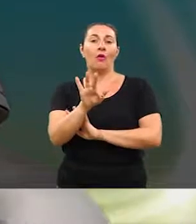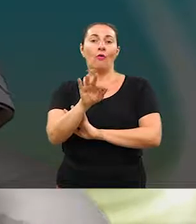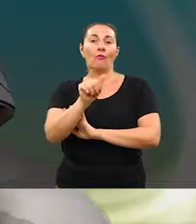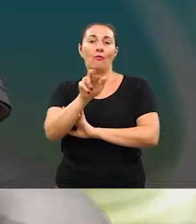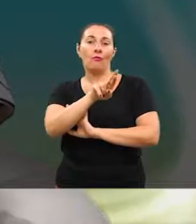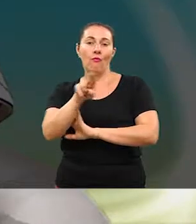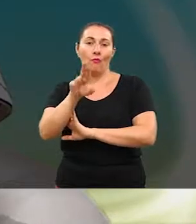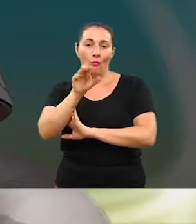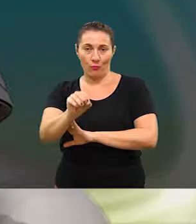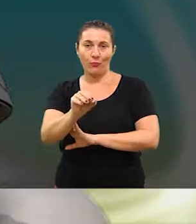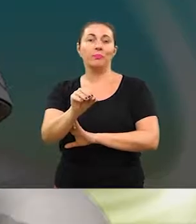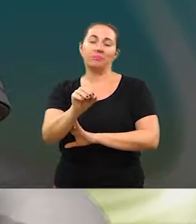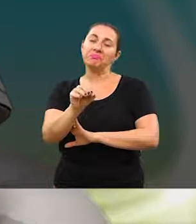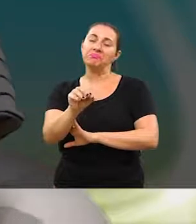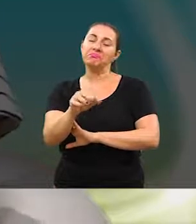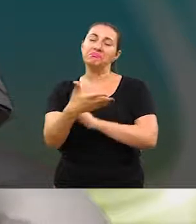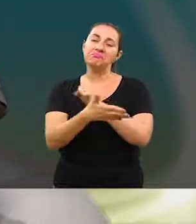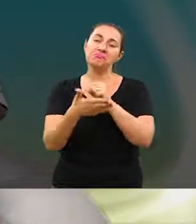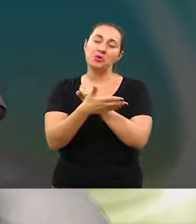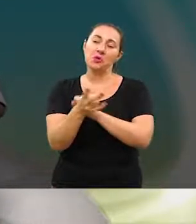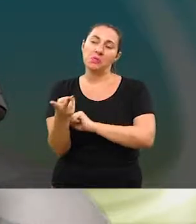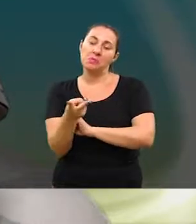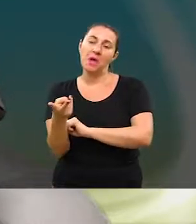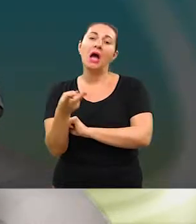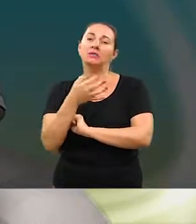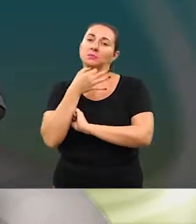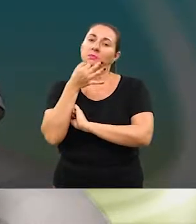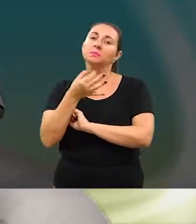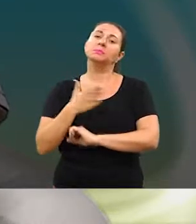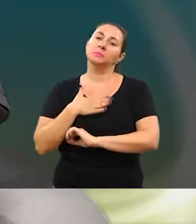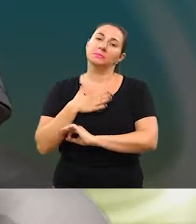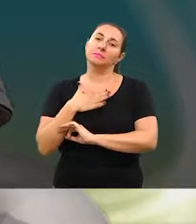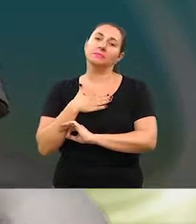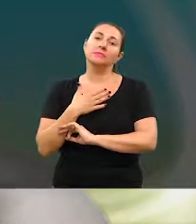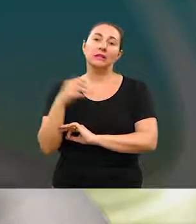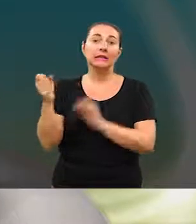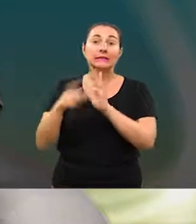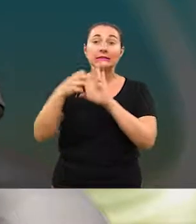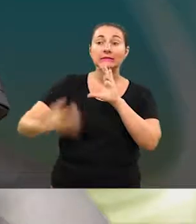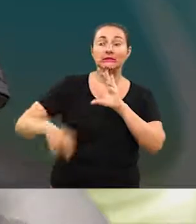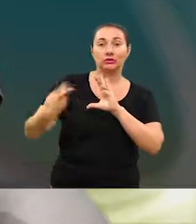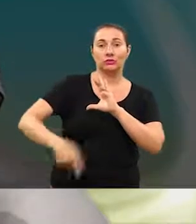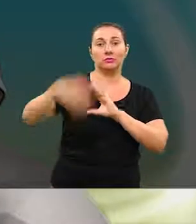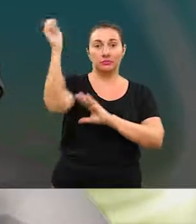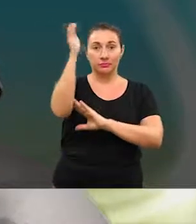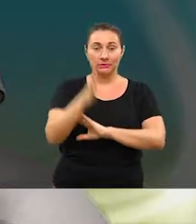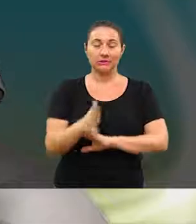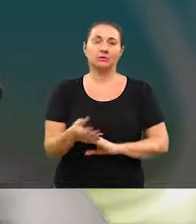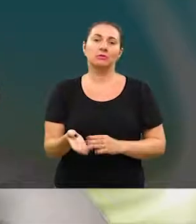e forró também. É verdade. Então, na minha opinião, samba e forró são os mais característicos do Brasil.